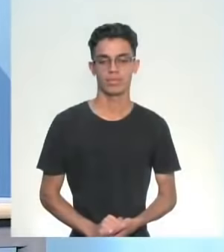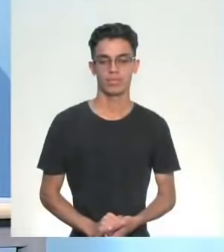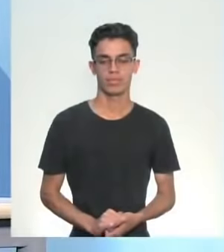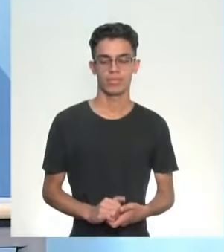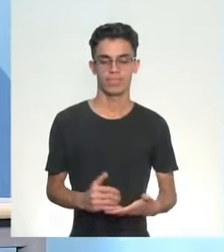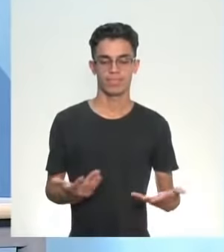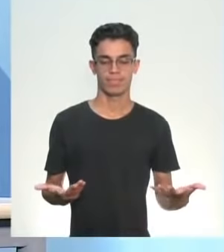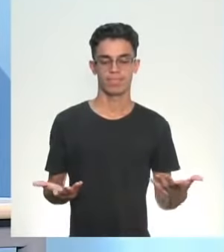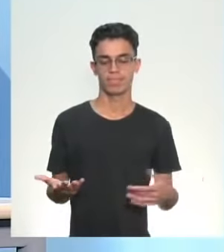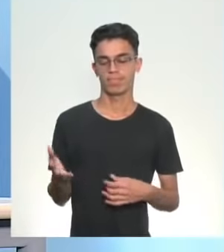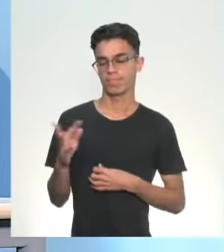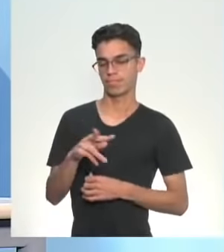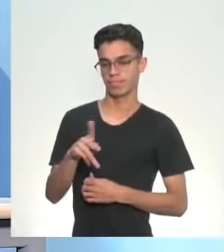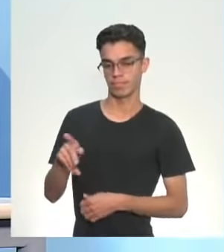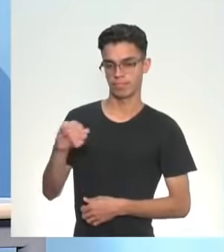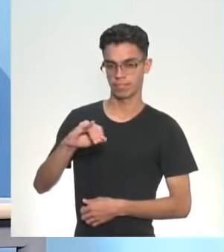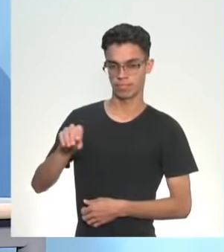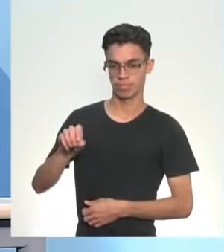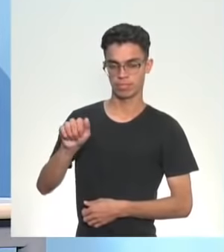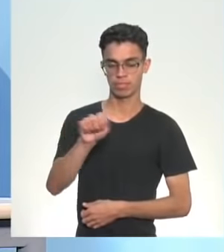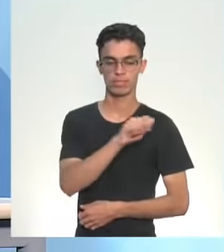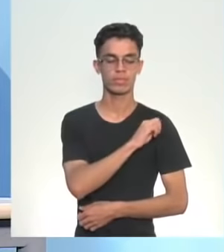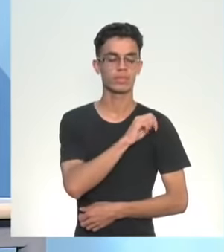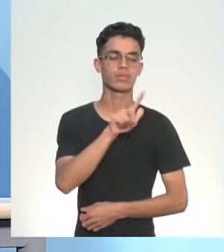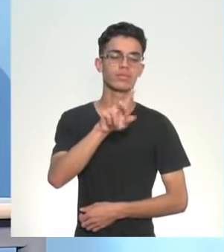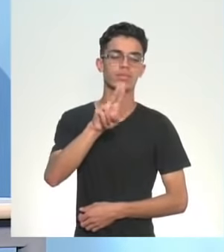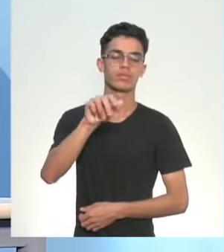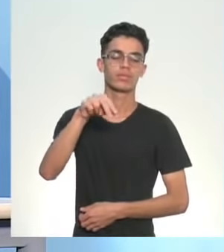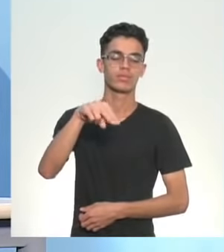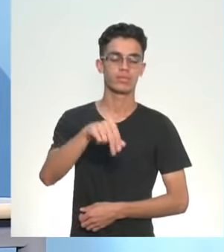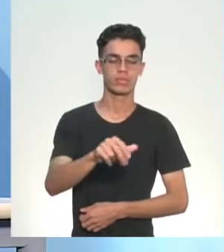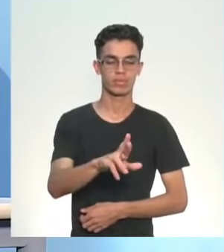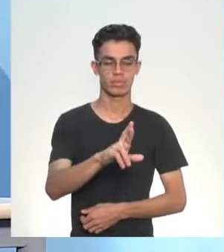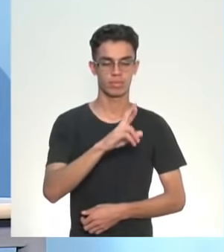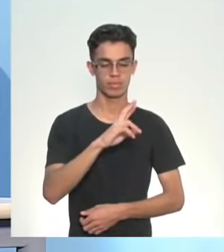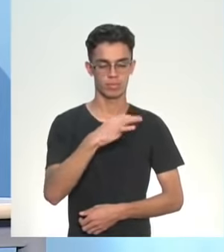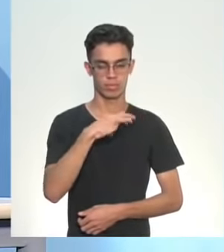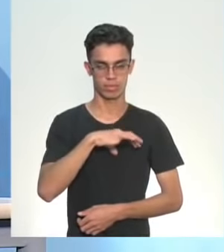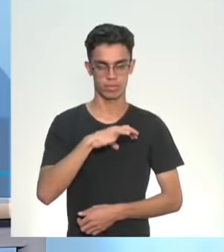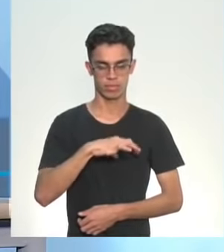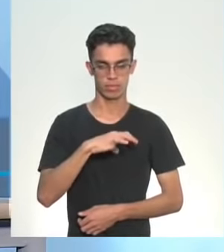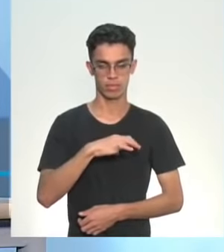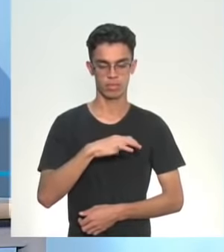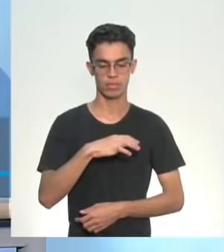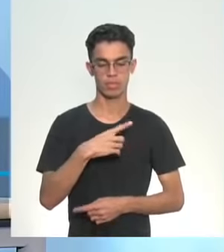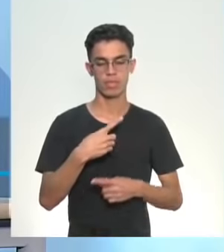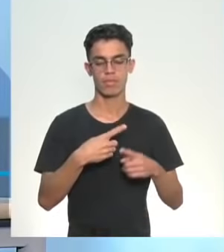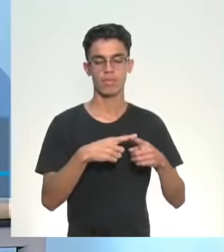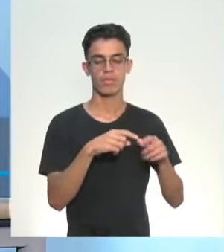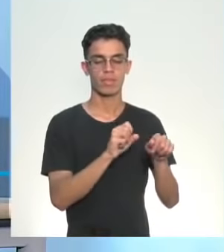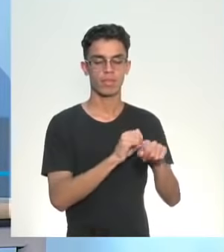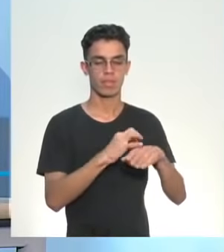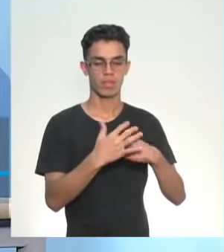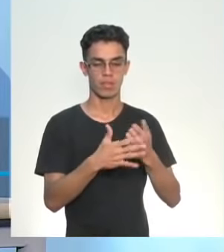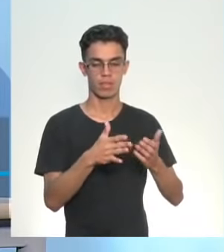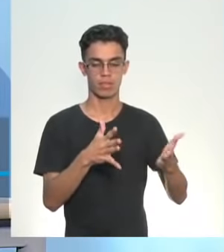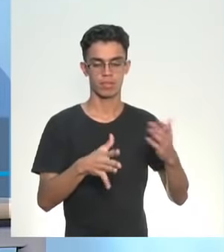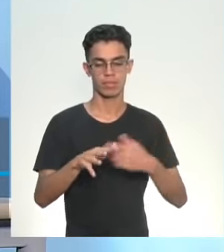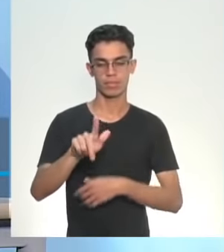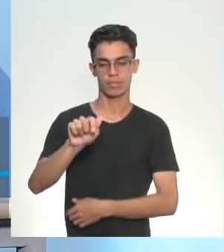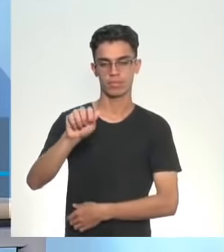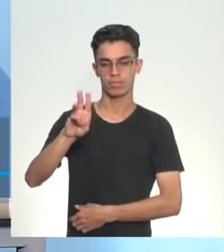e olha só João um Luan Felipe respondeu eu falei português mesmo tá legal porque estás em casa com anemia e aí a professora